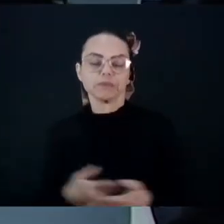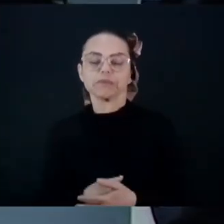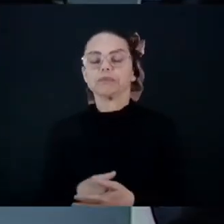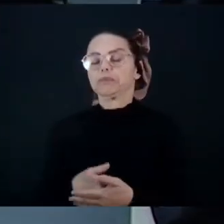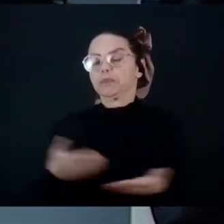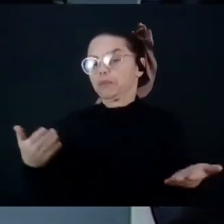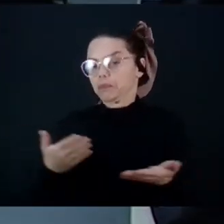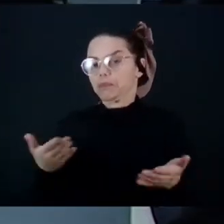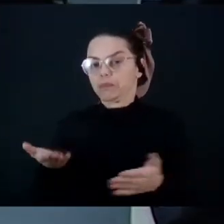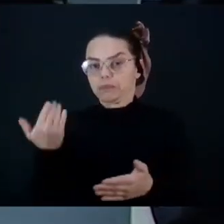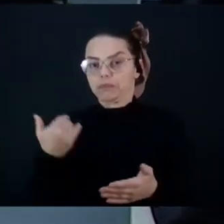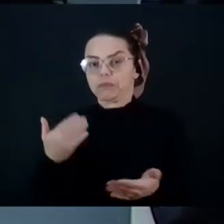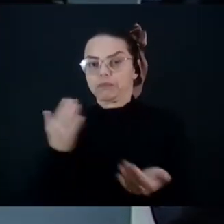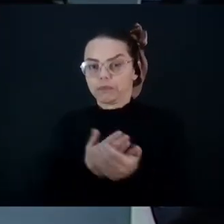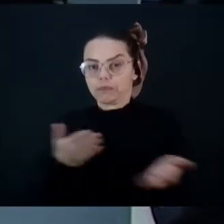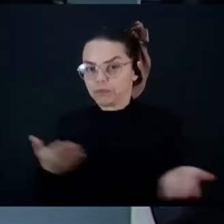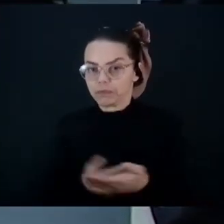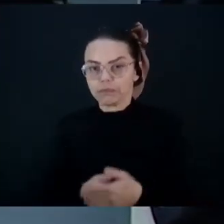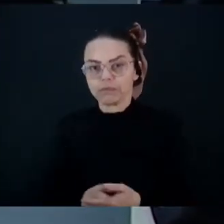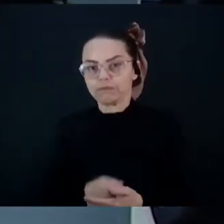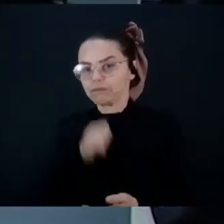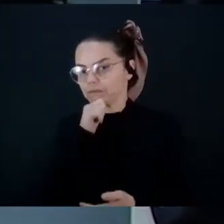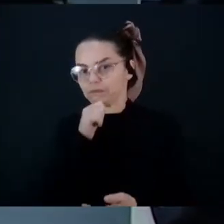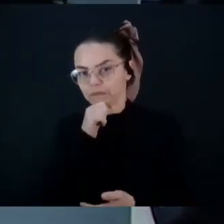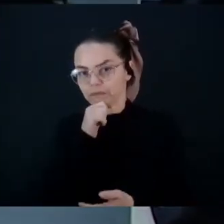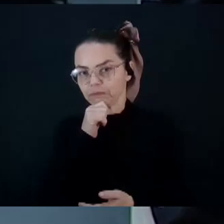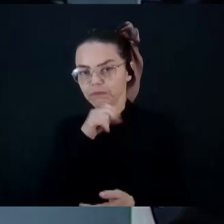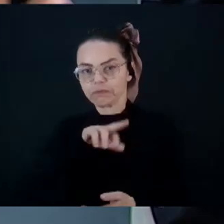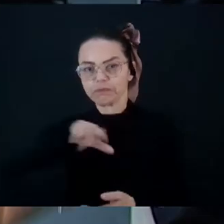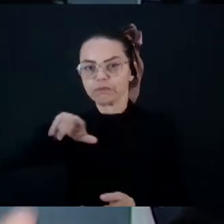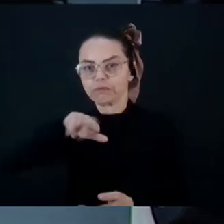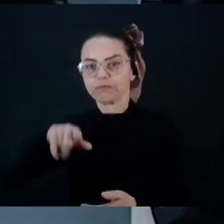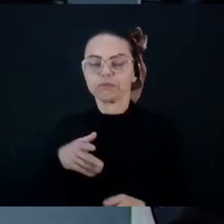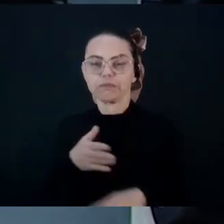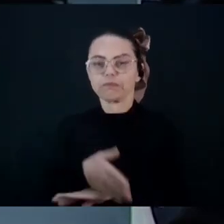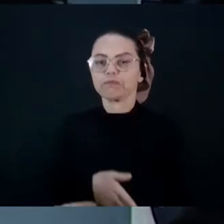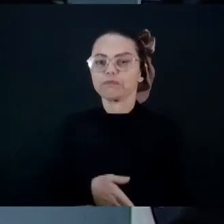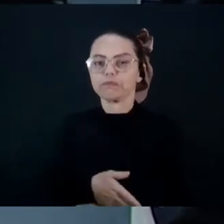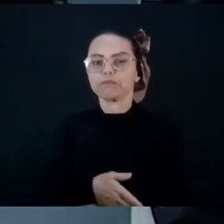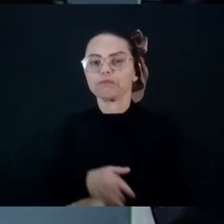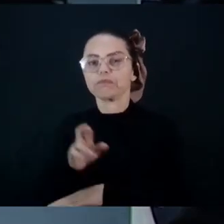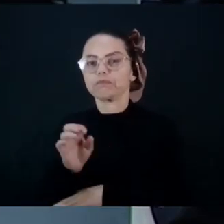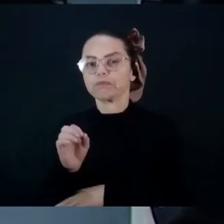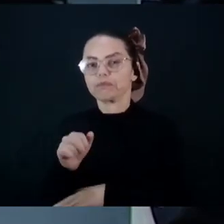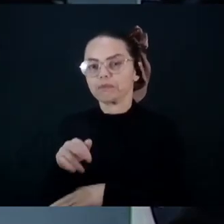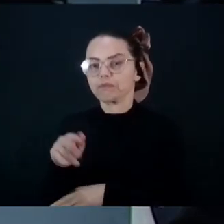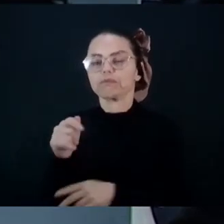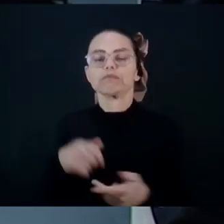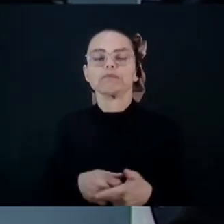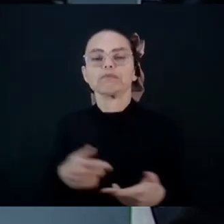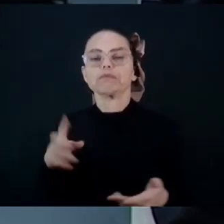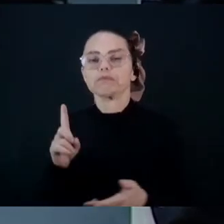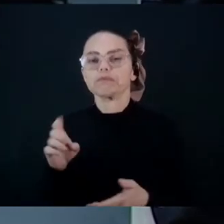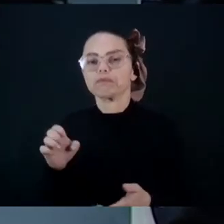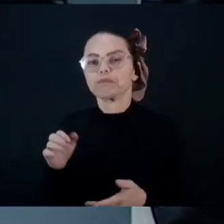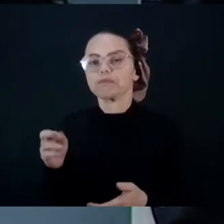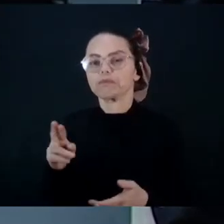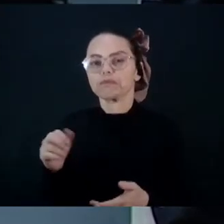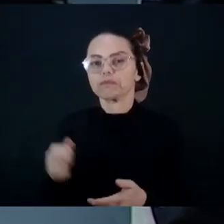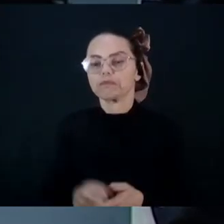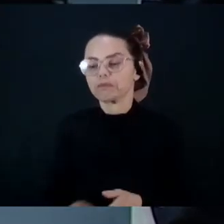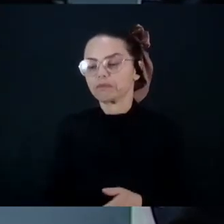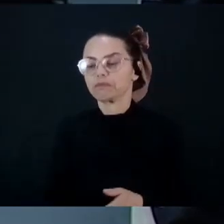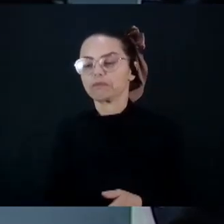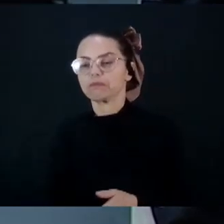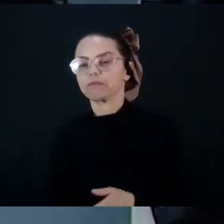que acontecem hoje, antigamente eram completamente diferentes quando eu entrei, quando o Ronan entrou, né? Então a Débora está chegando com certeza numa época